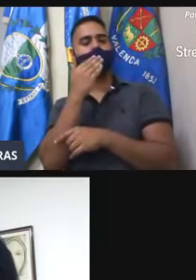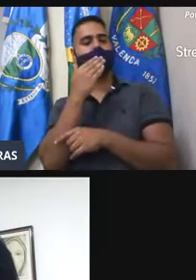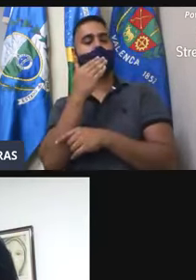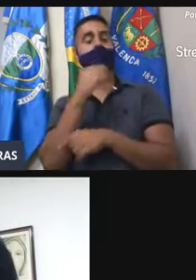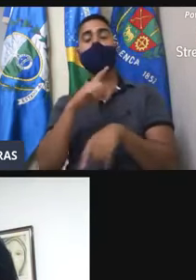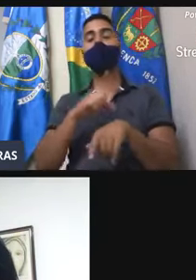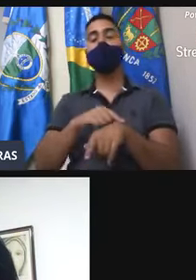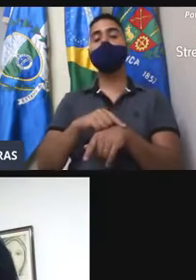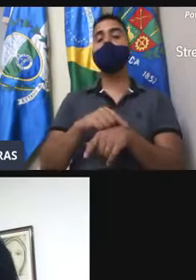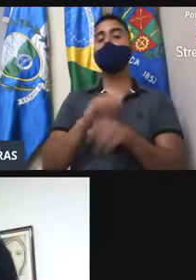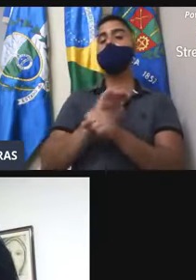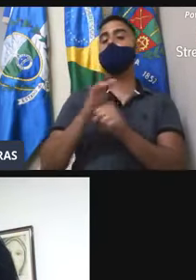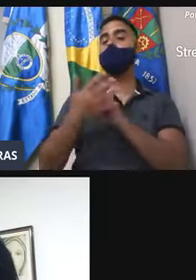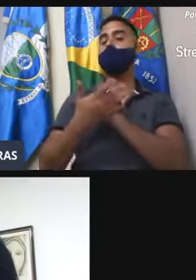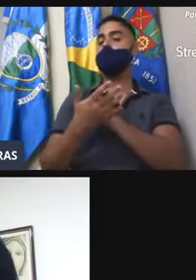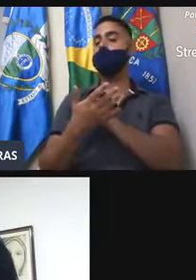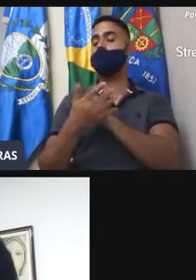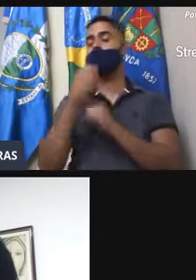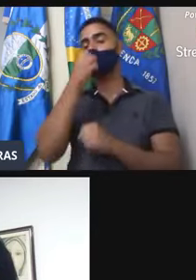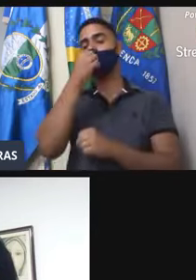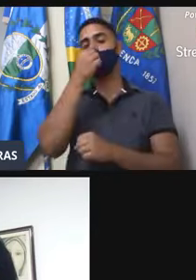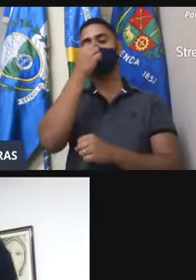de pandemia, porque